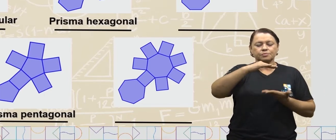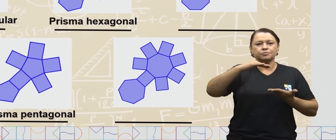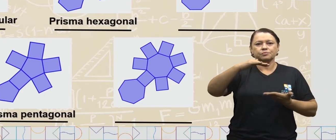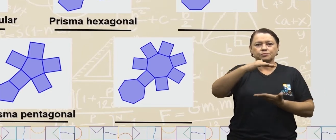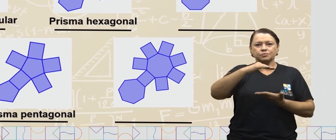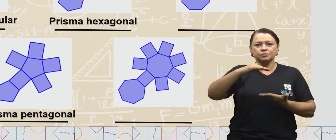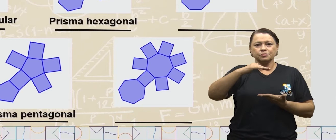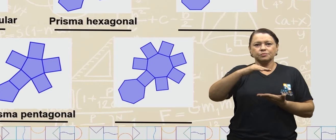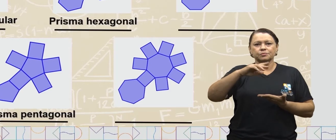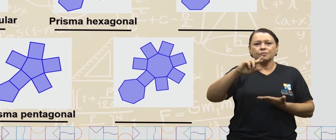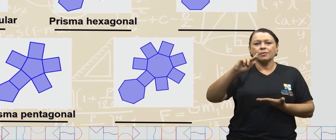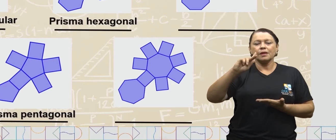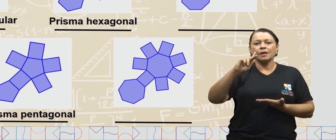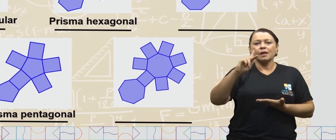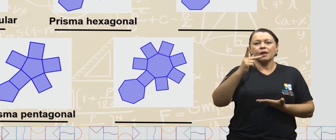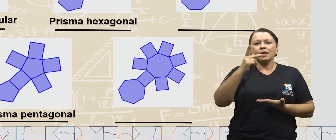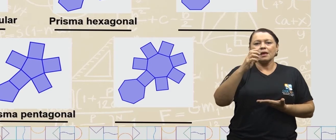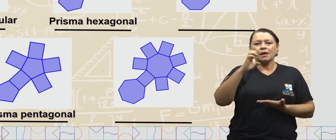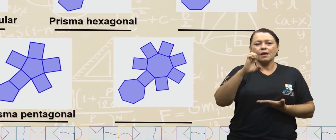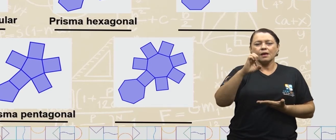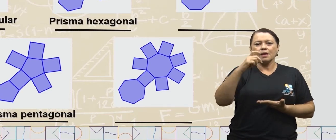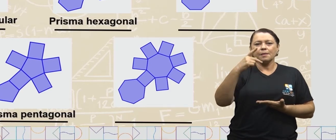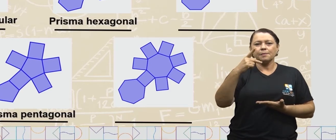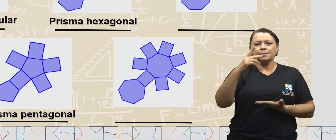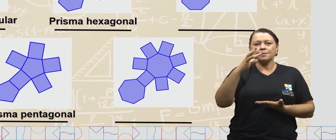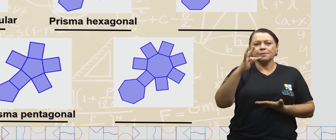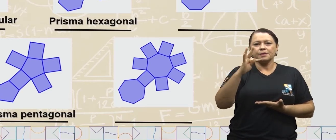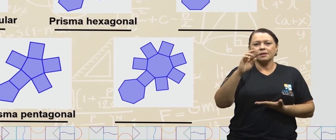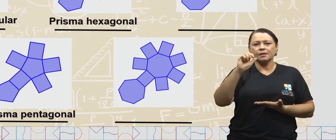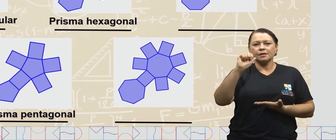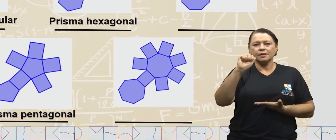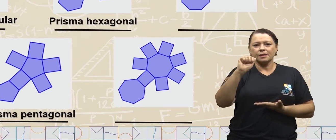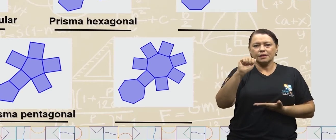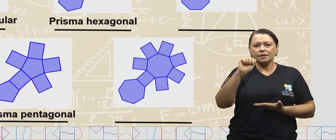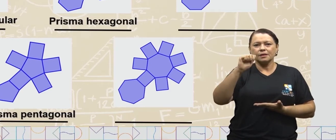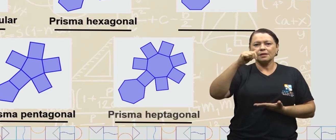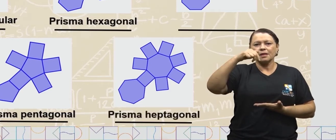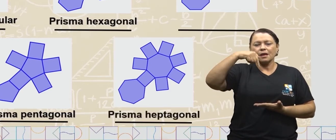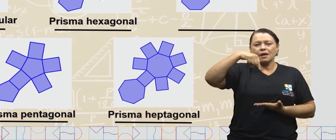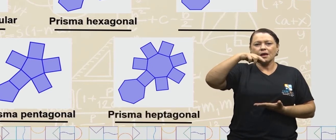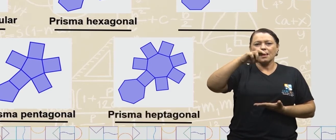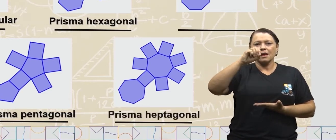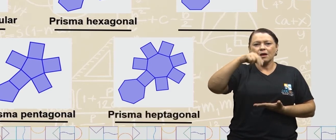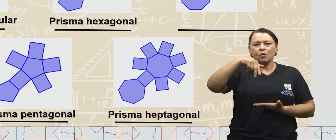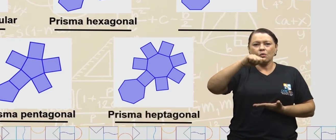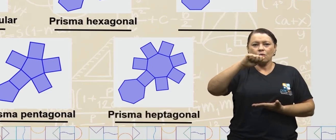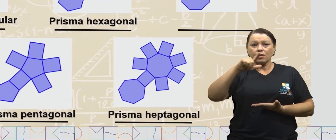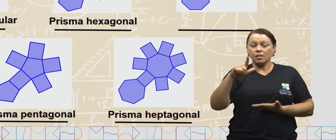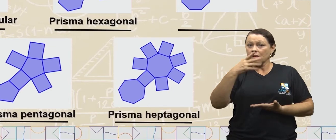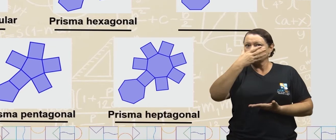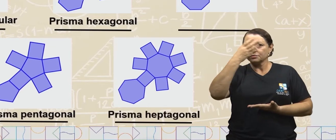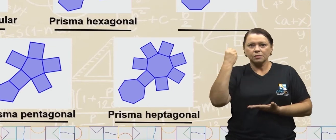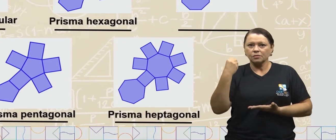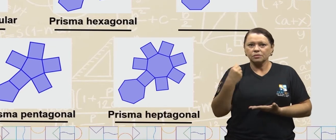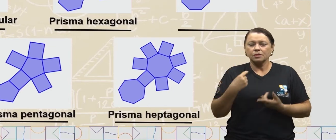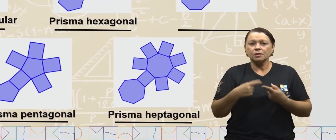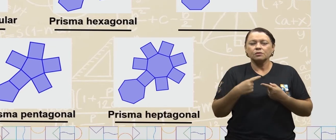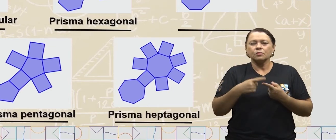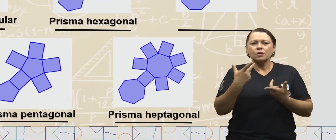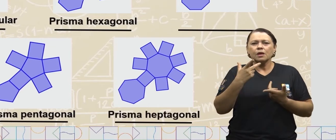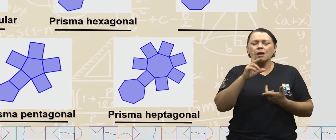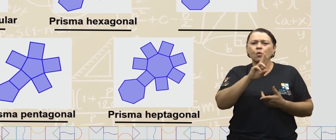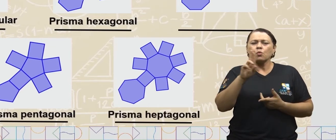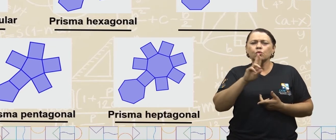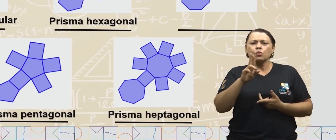topo com heptágono. Logo, este prisma é um prisma heptagonal. Não esqueça, o nome é